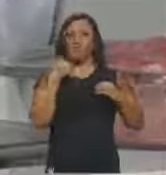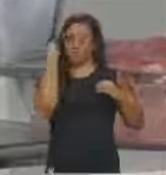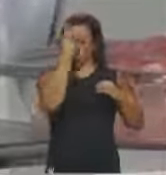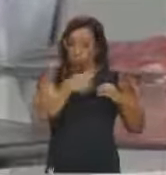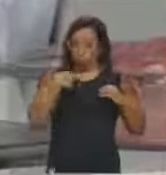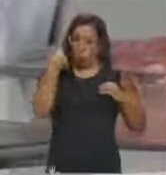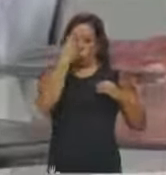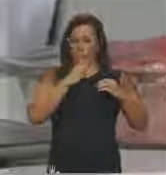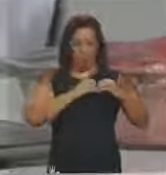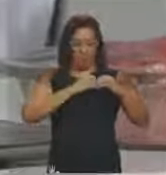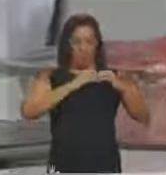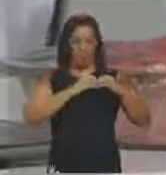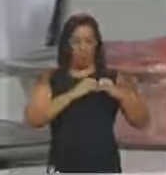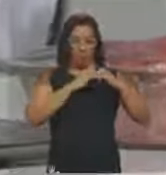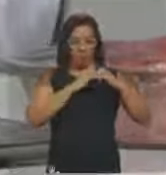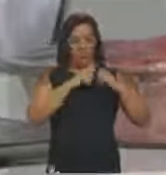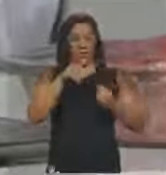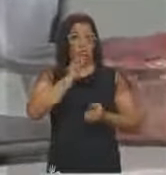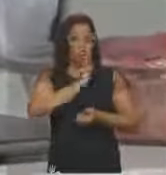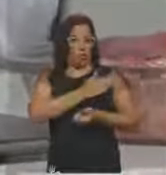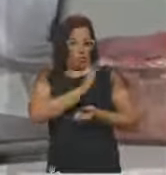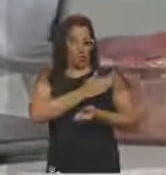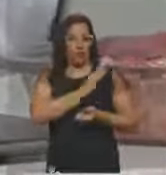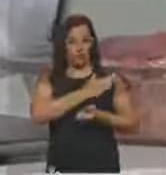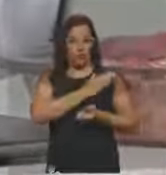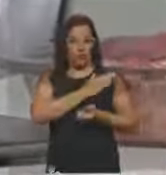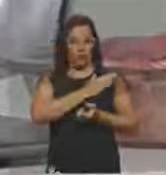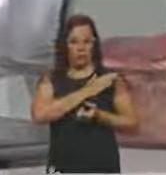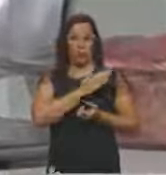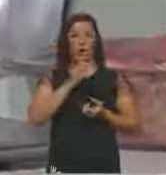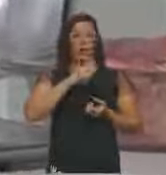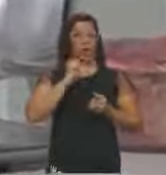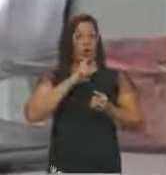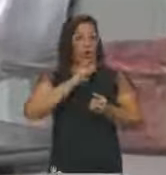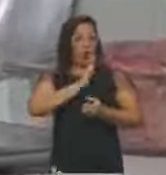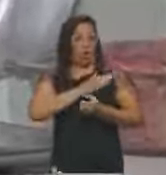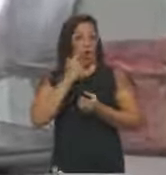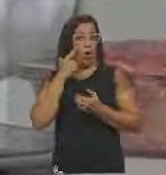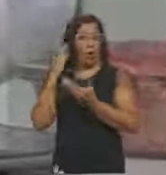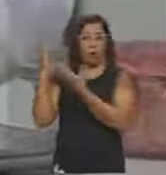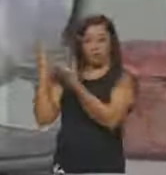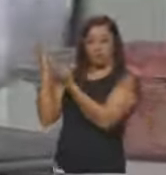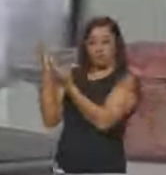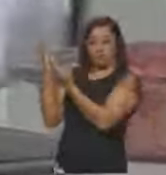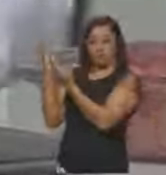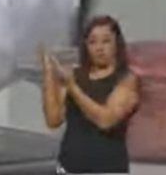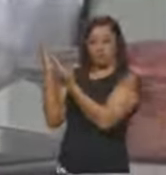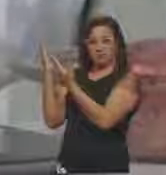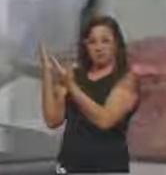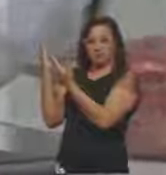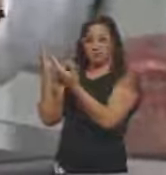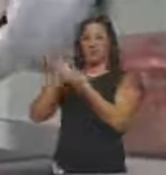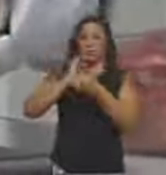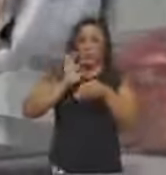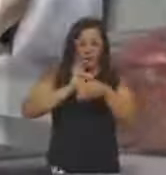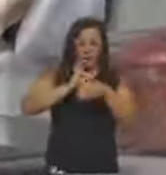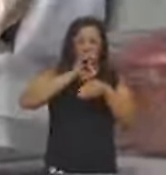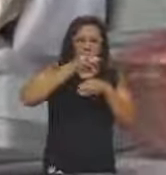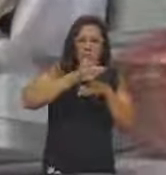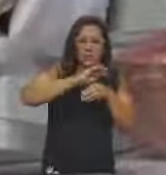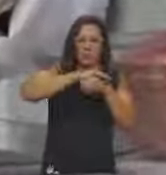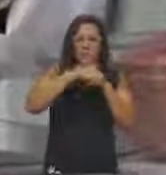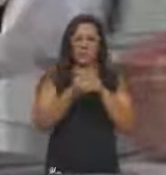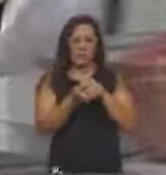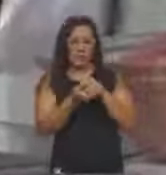que protege o coração, que é o pericárdio, e você observa que em volta do coração tem um tecido que a gente chama tecido adiposo.